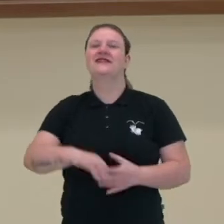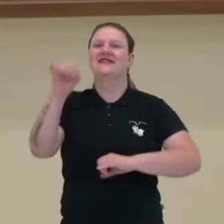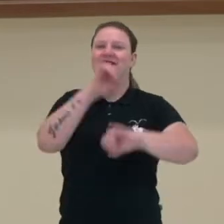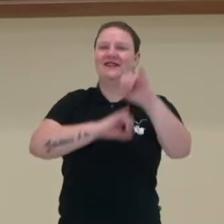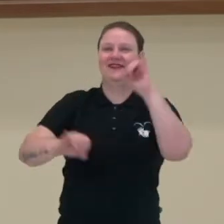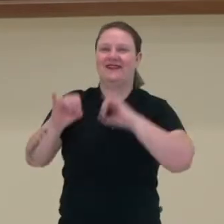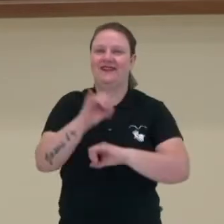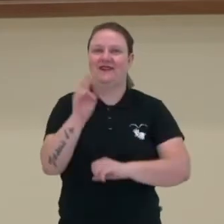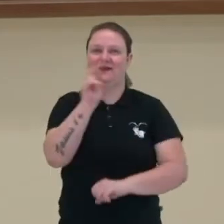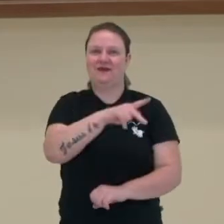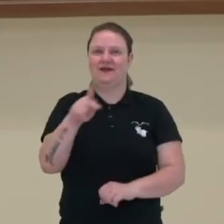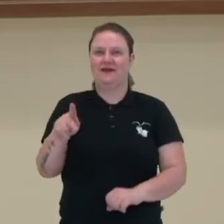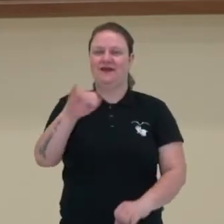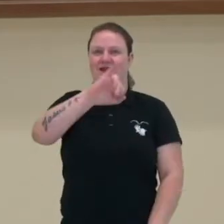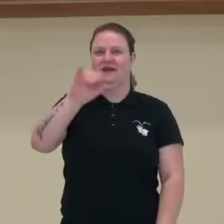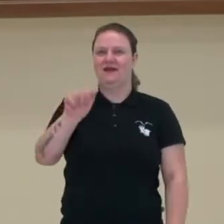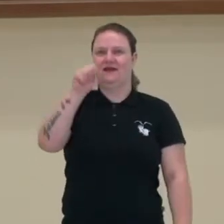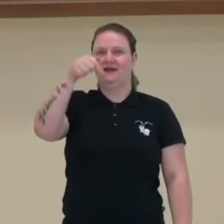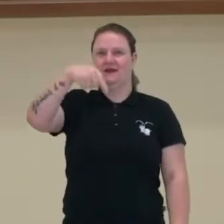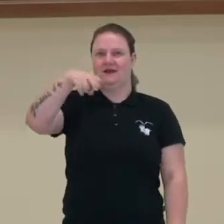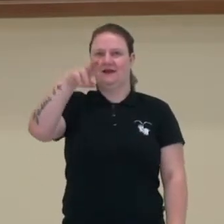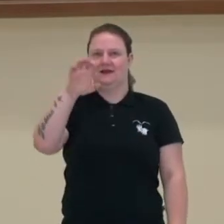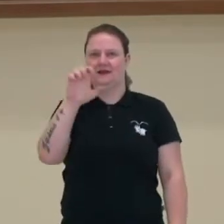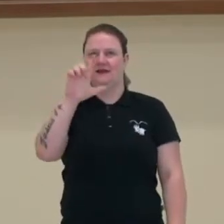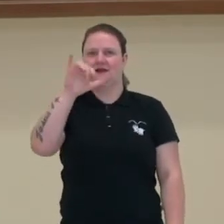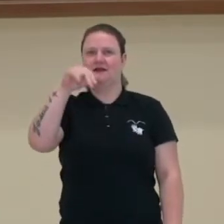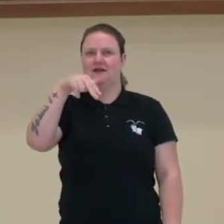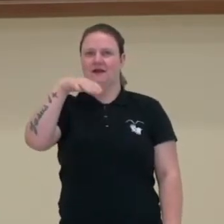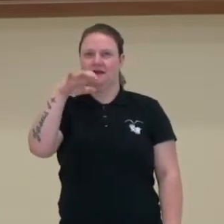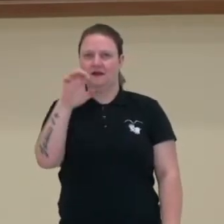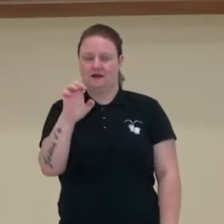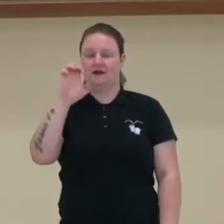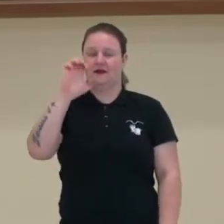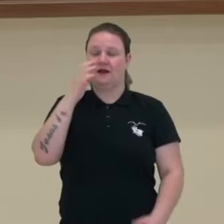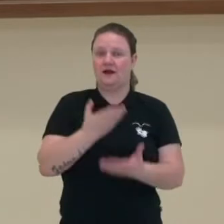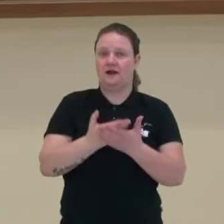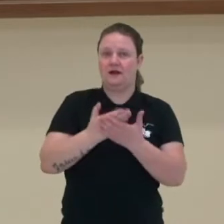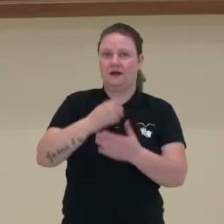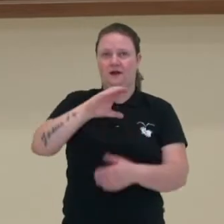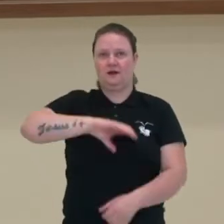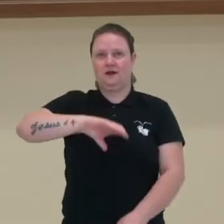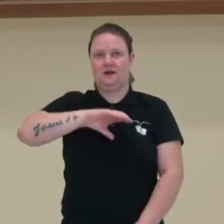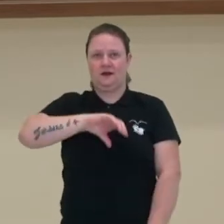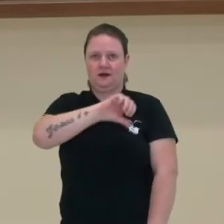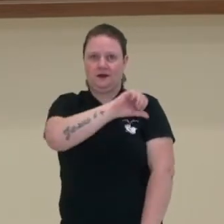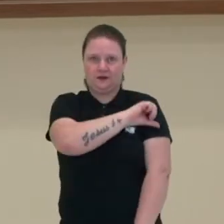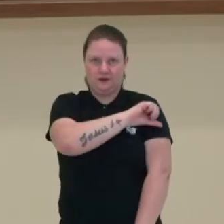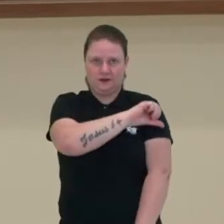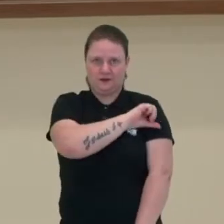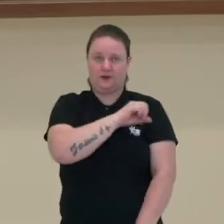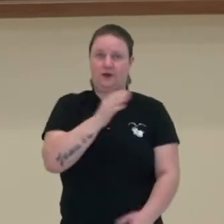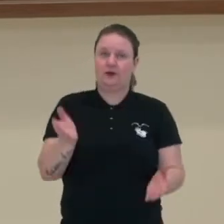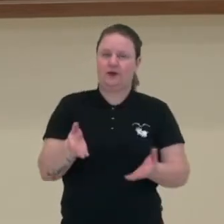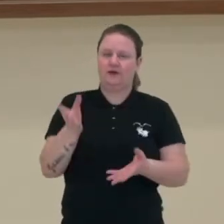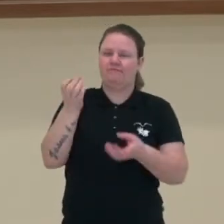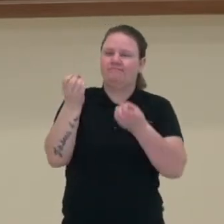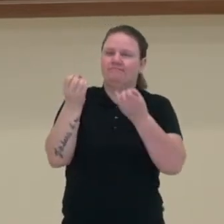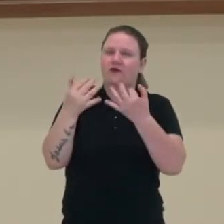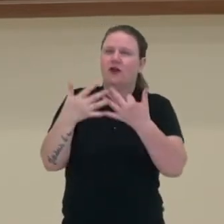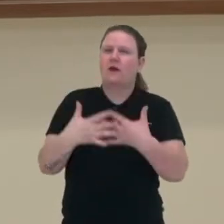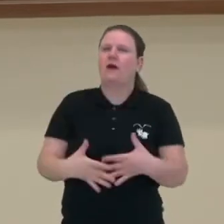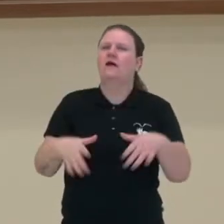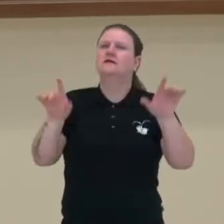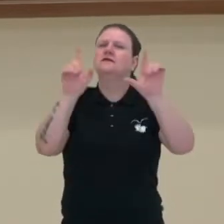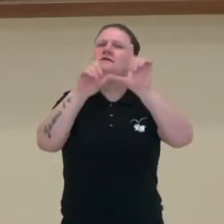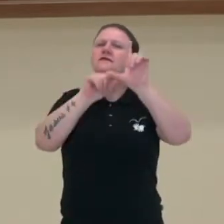Olá, eu sou a professora Jaqueline. Essa é a nossa aula de língua portuguesa do nono ano. Hoje nós vamos falar a respeito da letra de uma